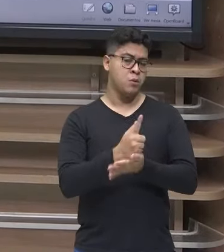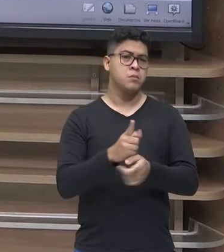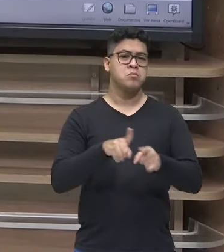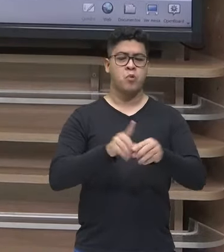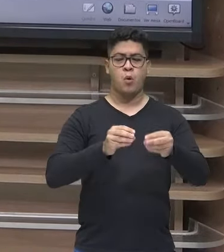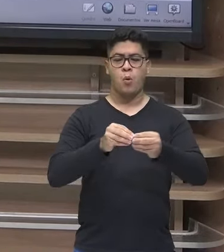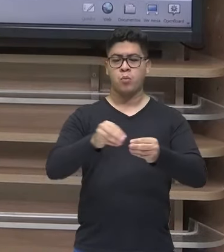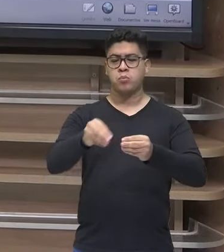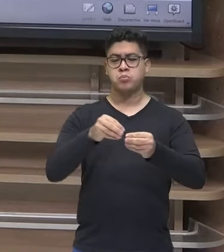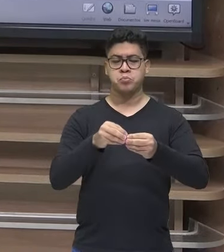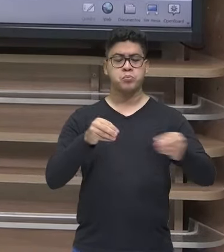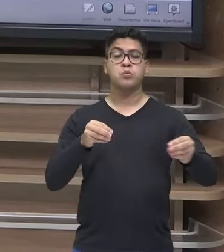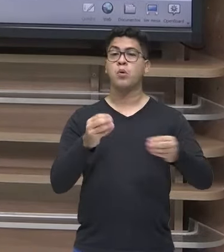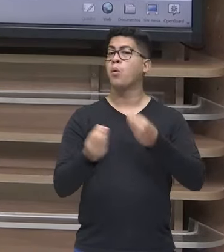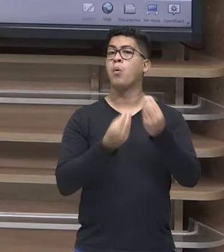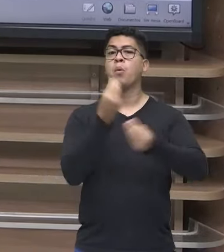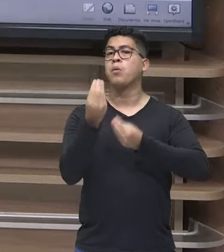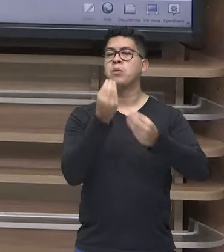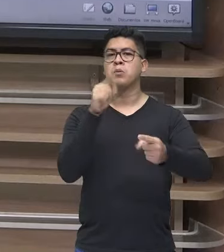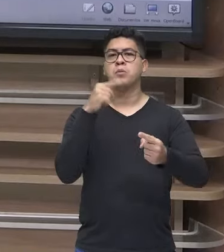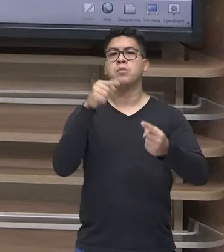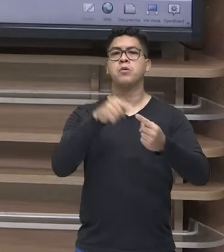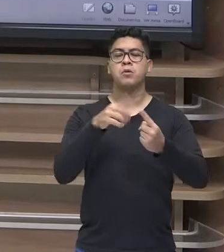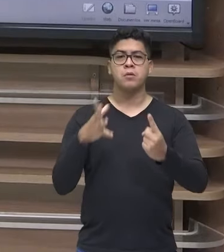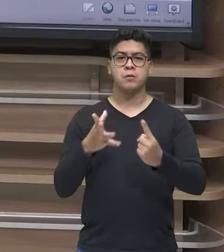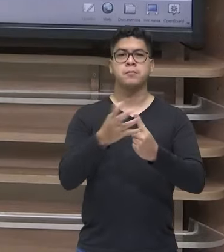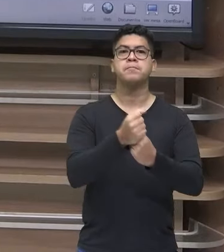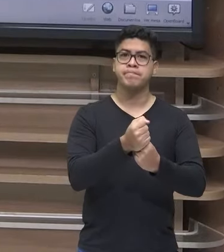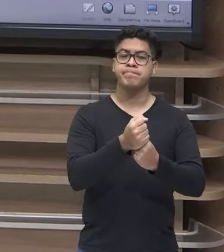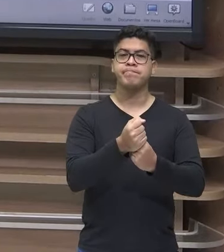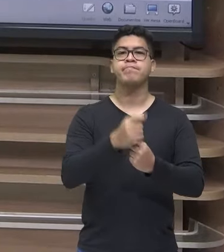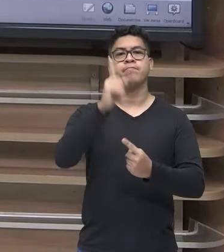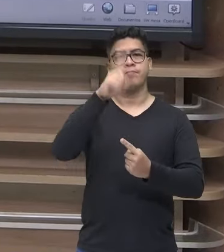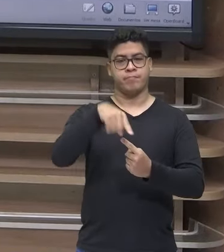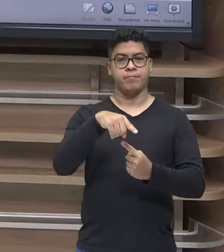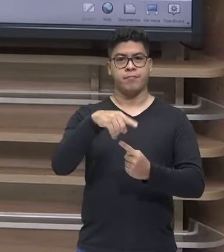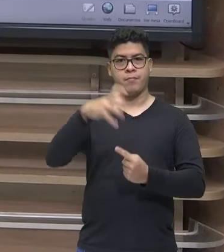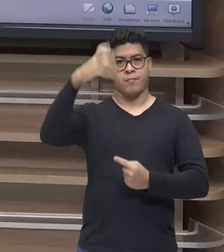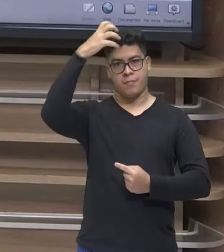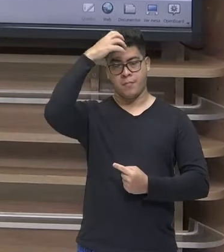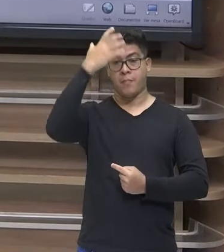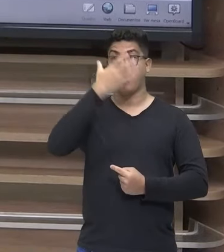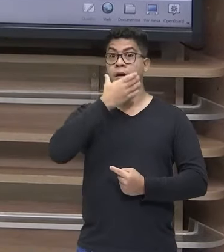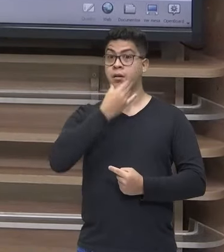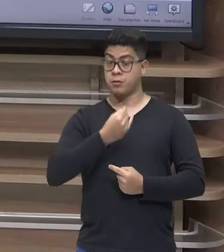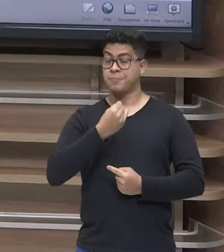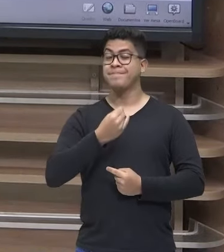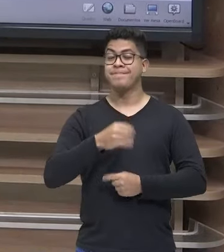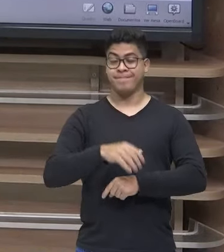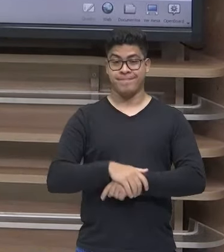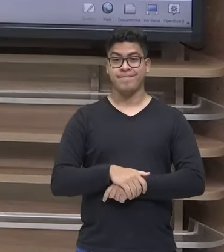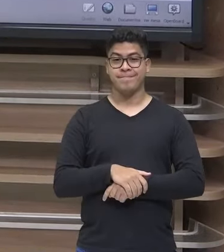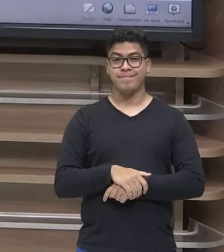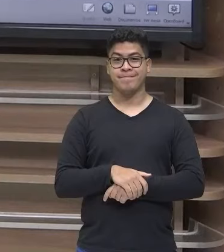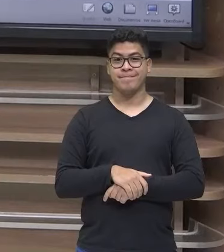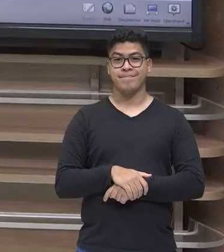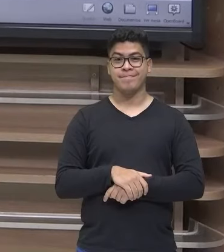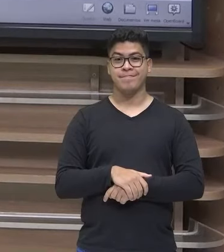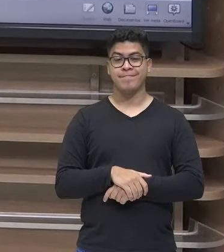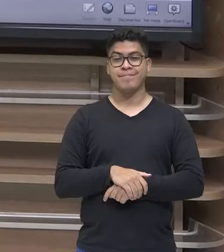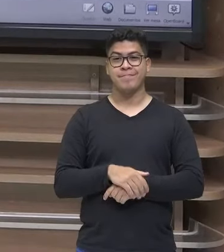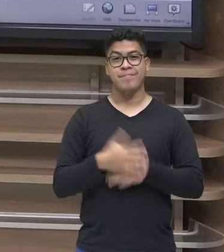peças para saber, né, como chegar no seu objetivo principal, que é dar checkmate no rei adversário.